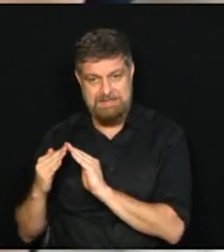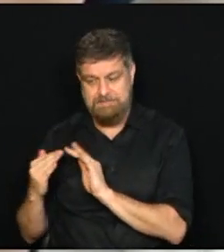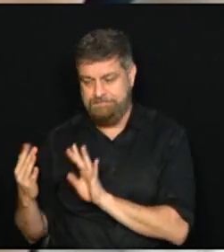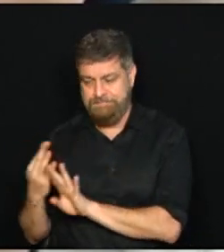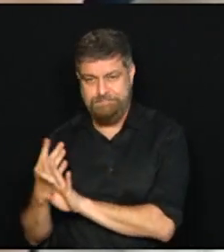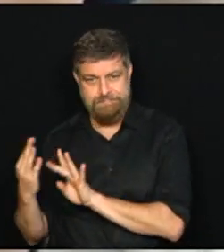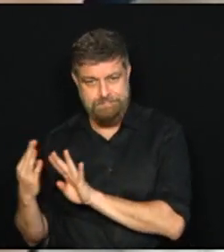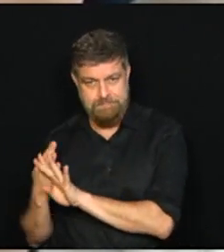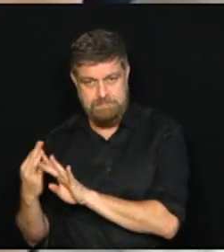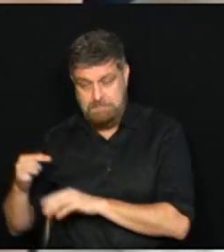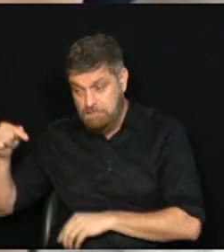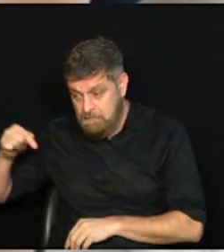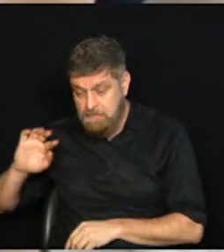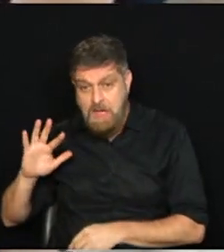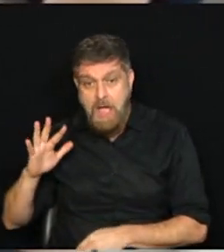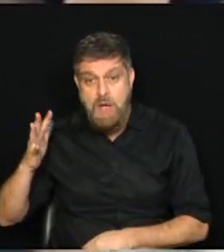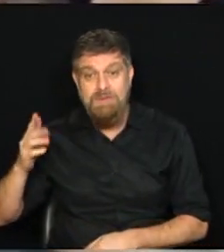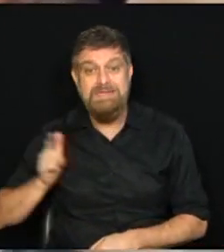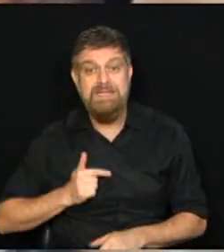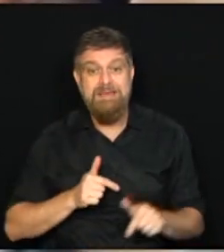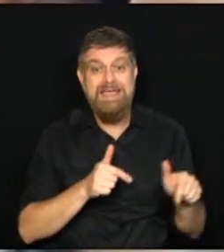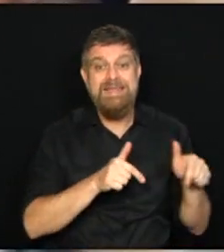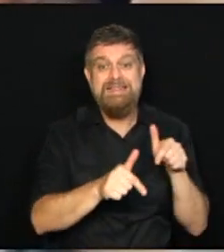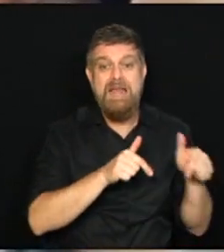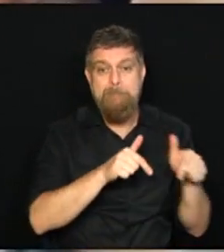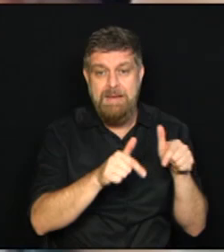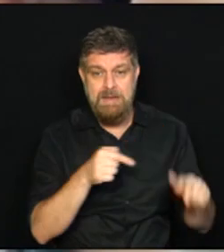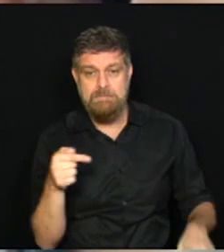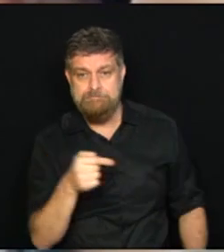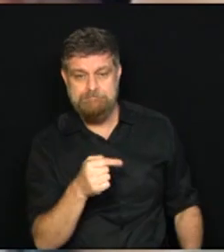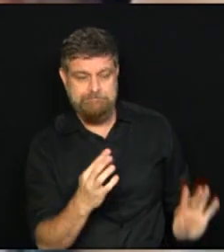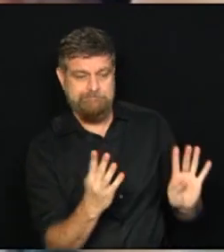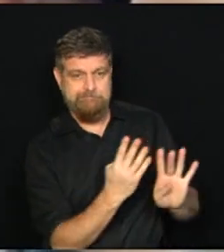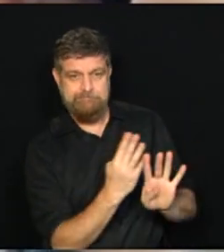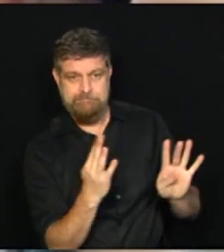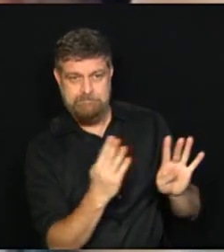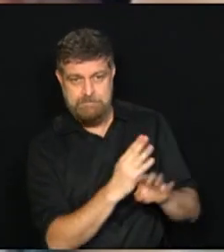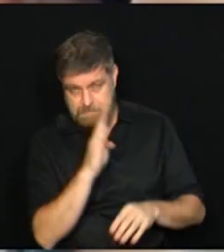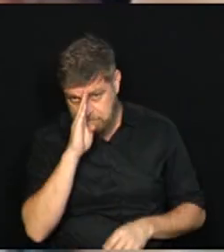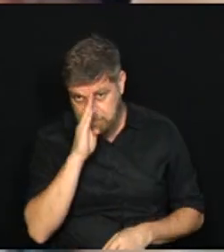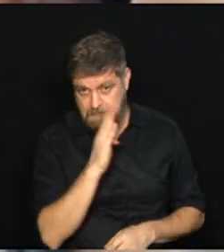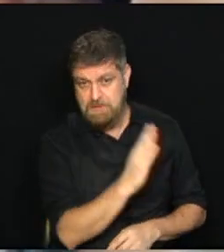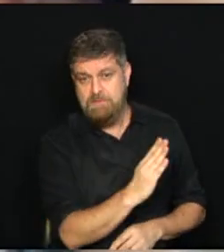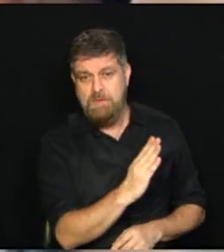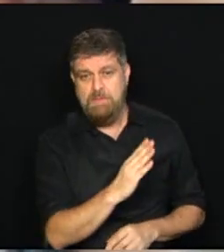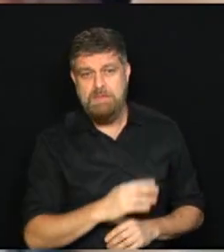também bastante em ambientes de trabalho, principalmente,